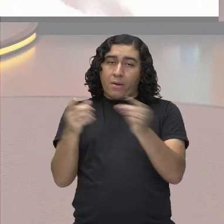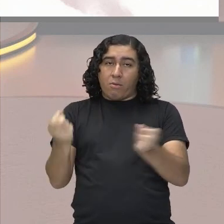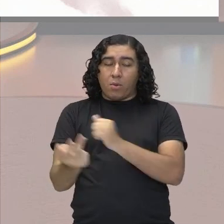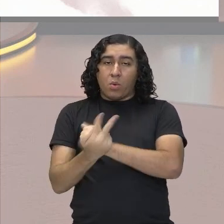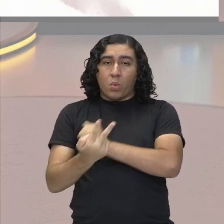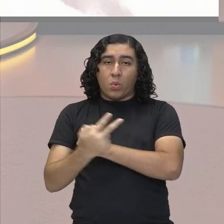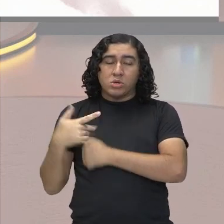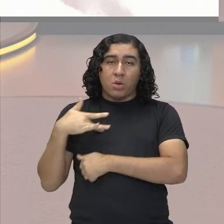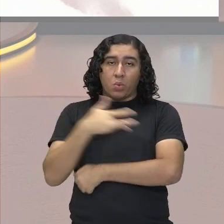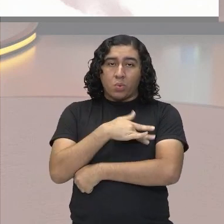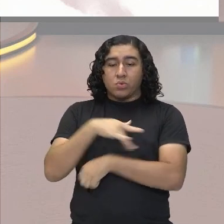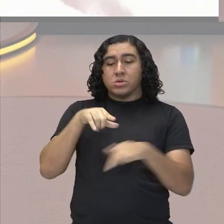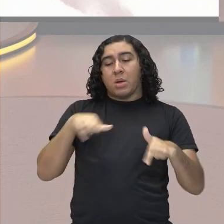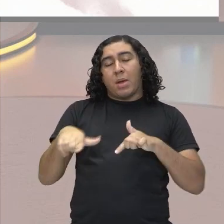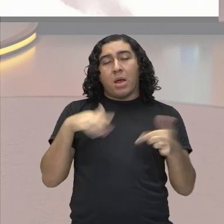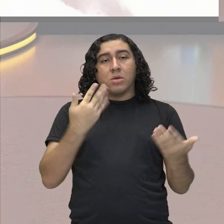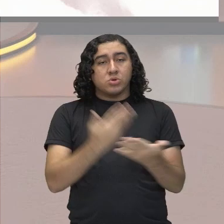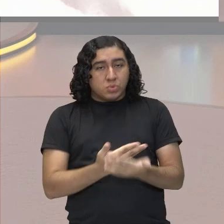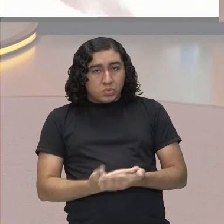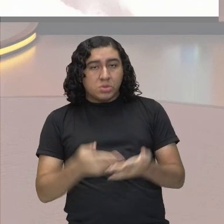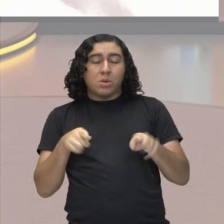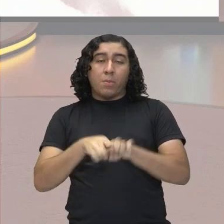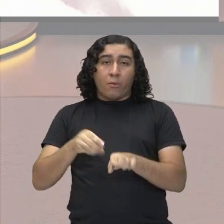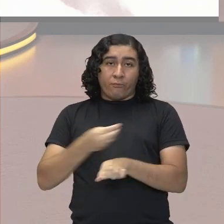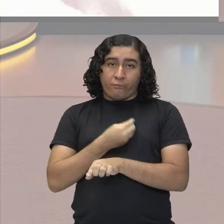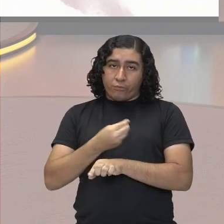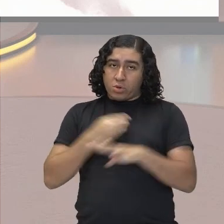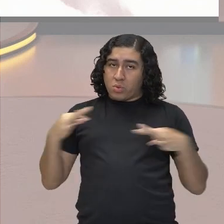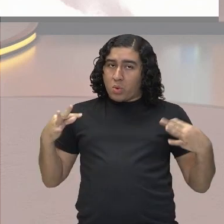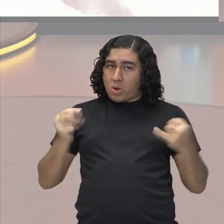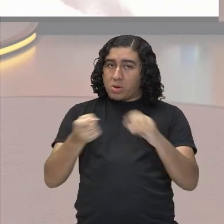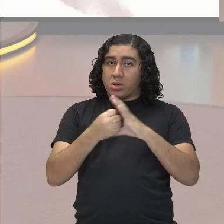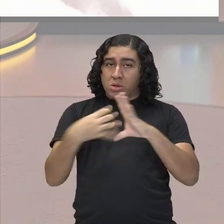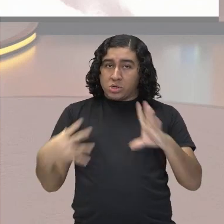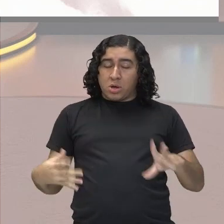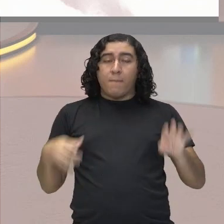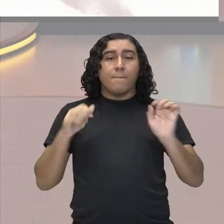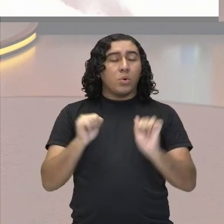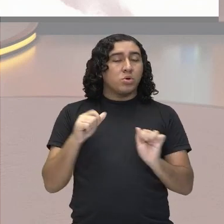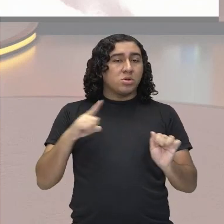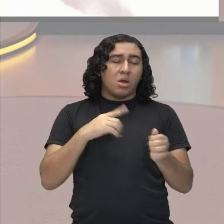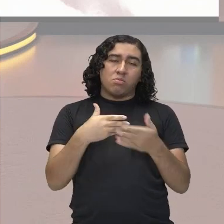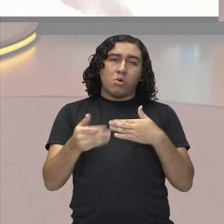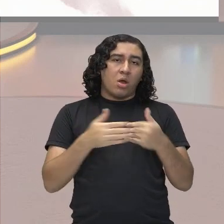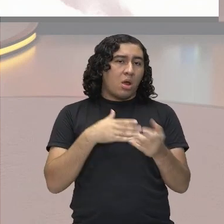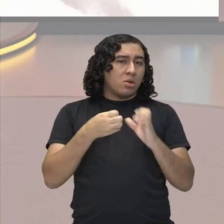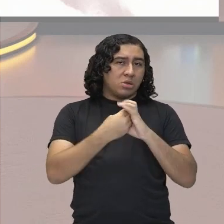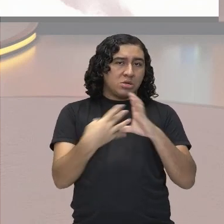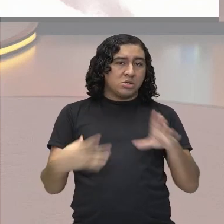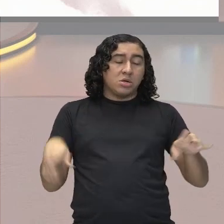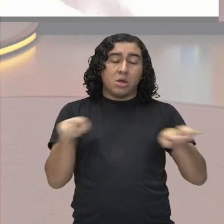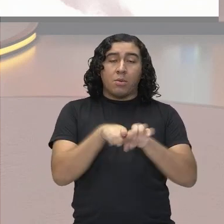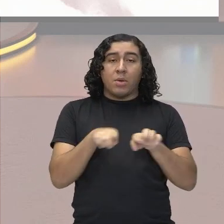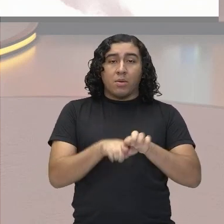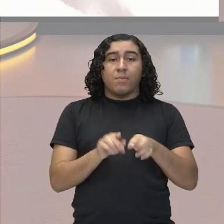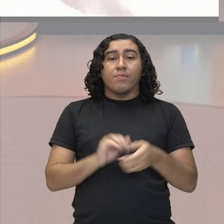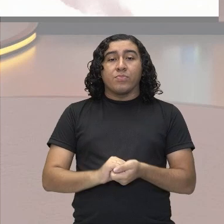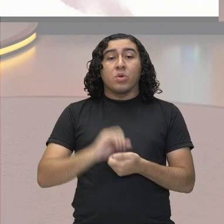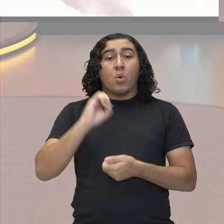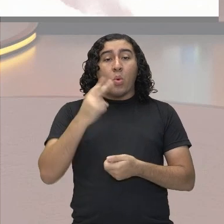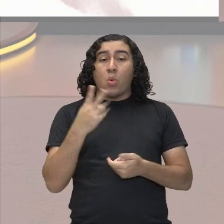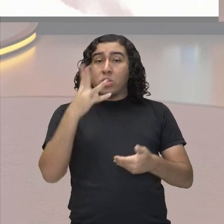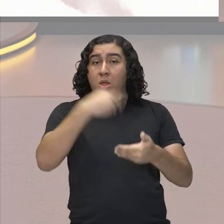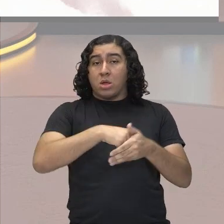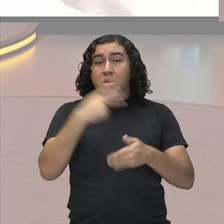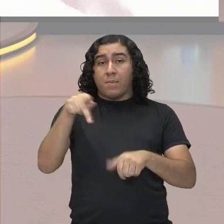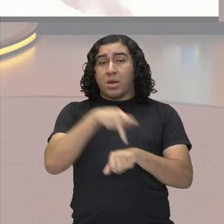trabalhar, estudar e viver aí. E pode ser em qualquer canto. Pode ser em qualquer canto. Ou dentro do próprio país,